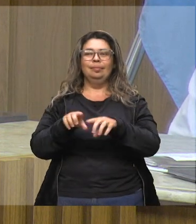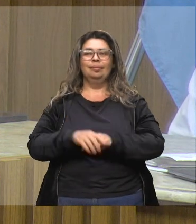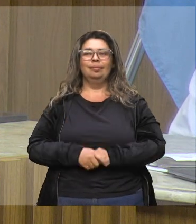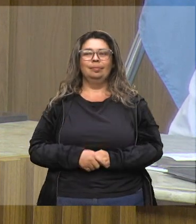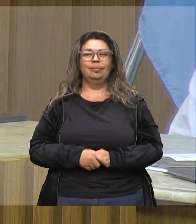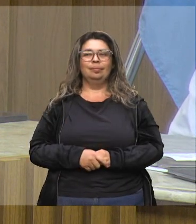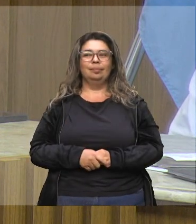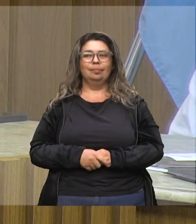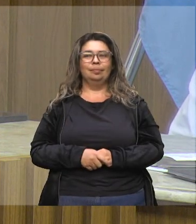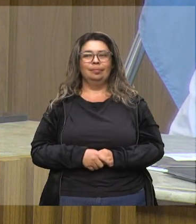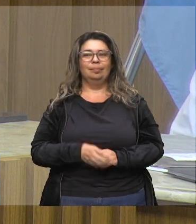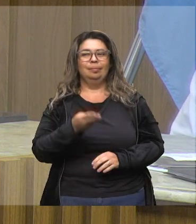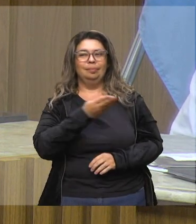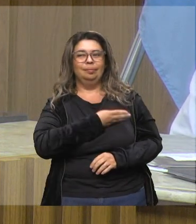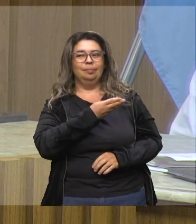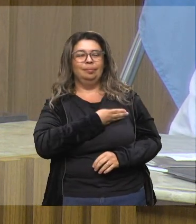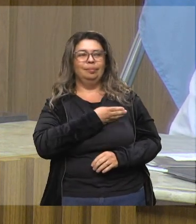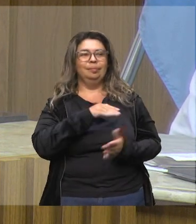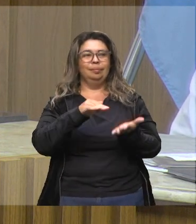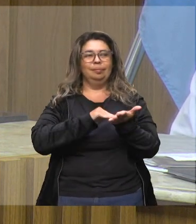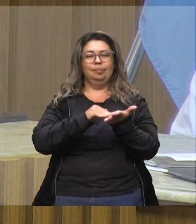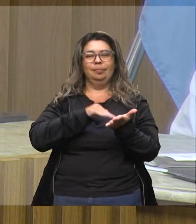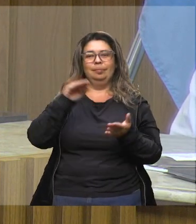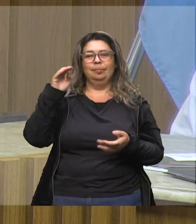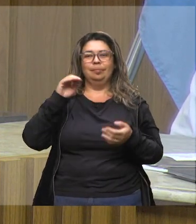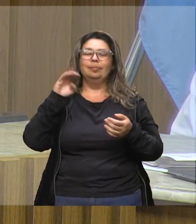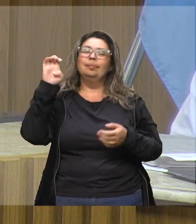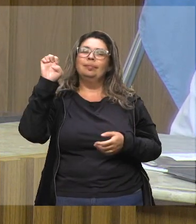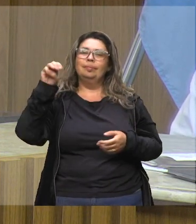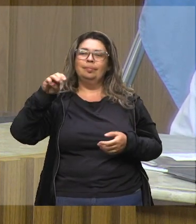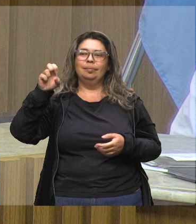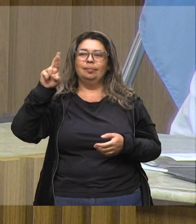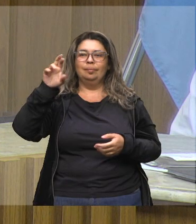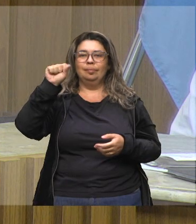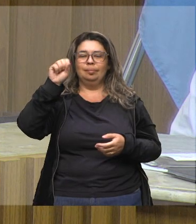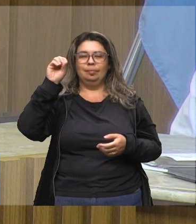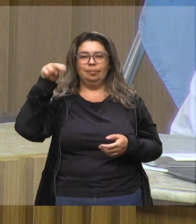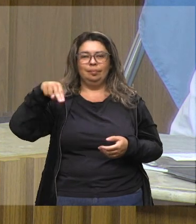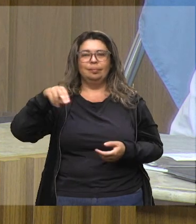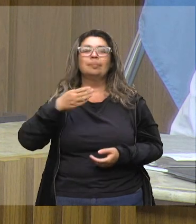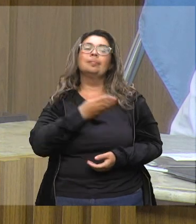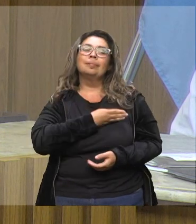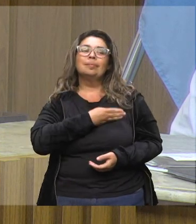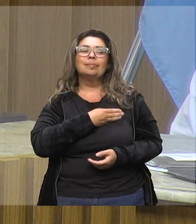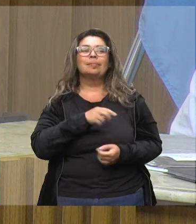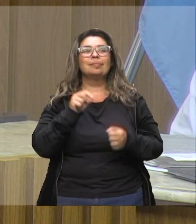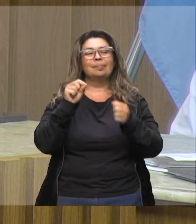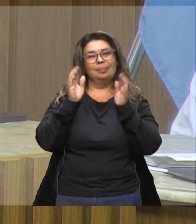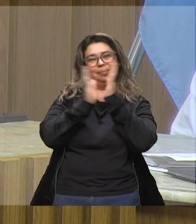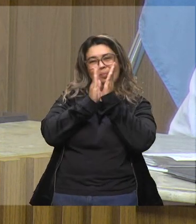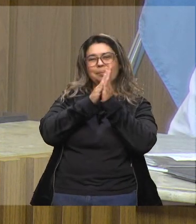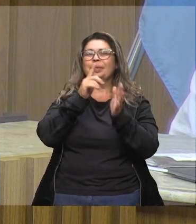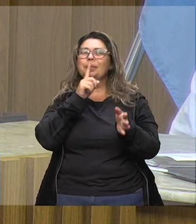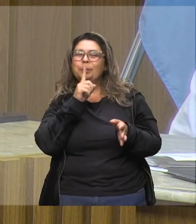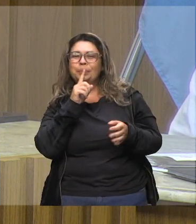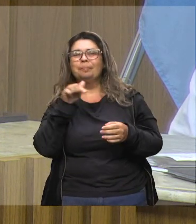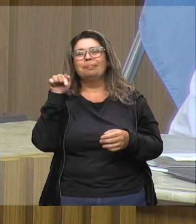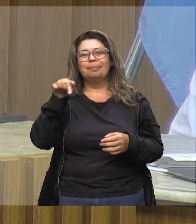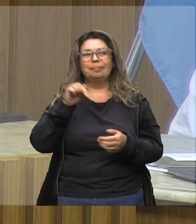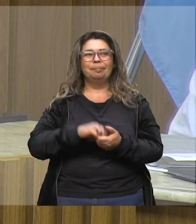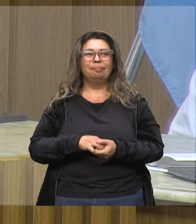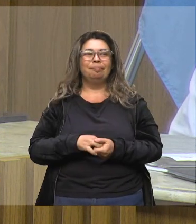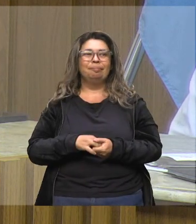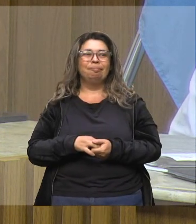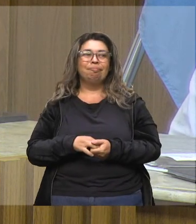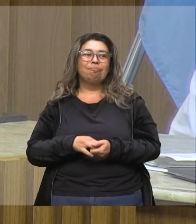amigo secretário Emerson Carlos Gonçalves, meu amigo pessoal, que faz aniversário hoje. Não é? Eu perdi a